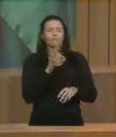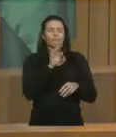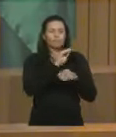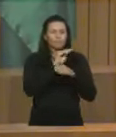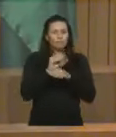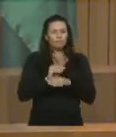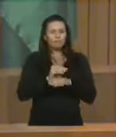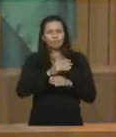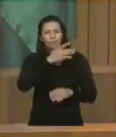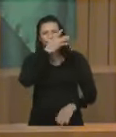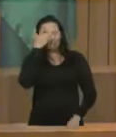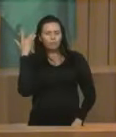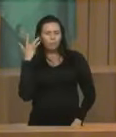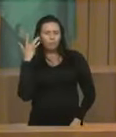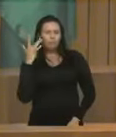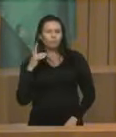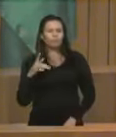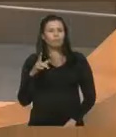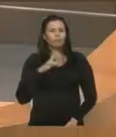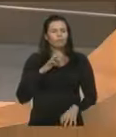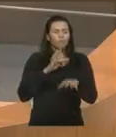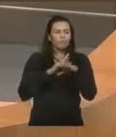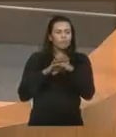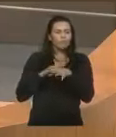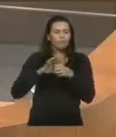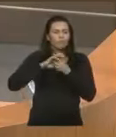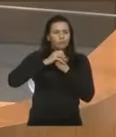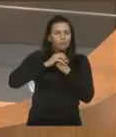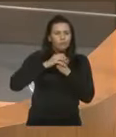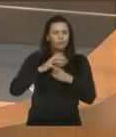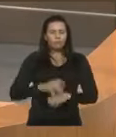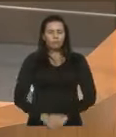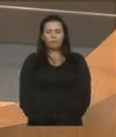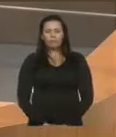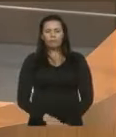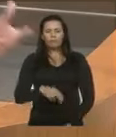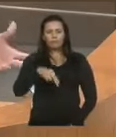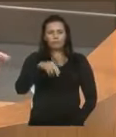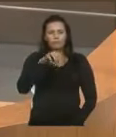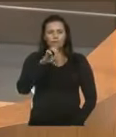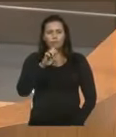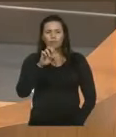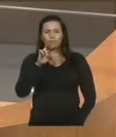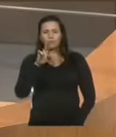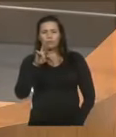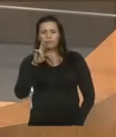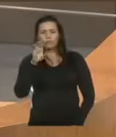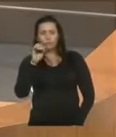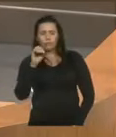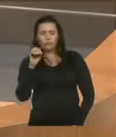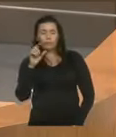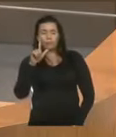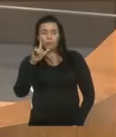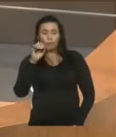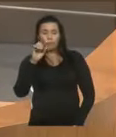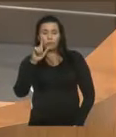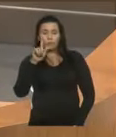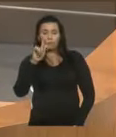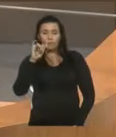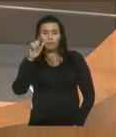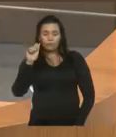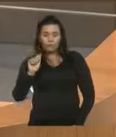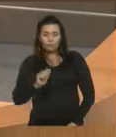onde vai esses atendimentos? Para a cidade de Bacabal? Para São Luís? E para aqueles que não